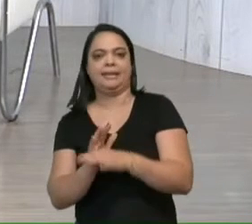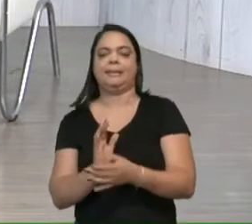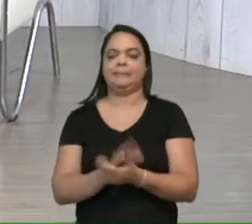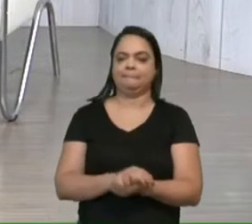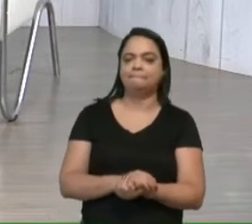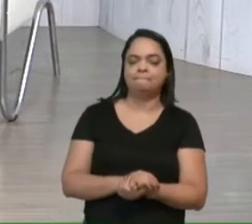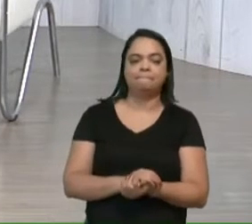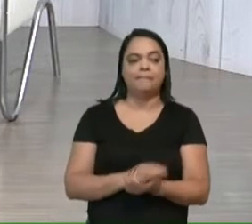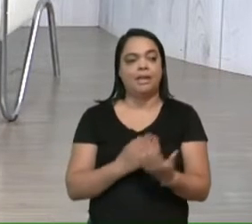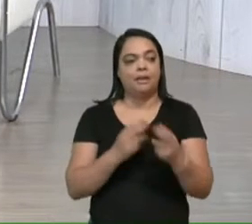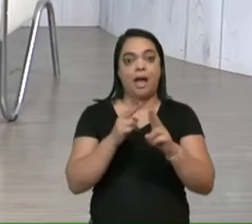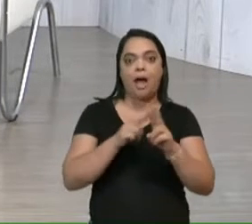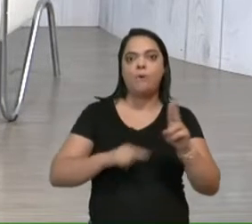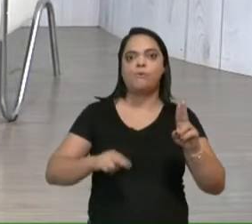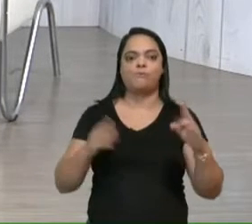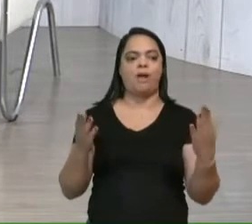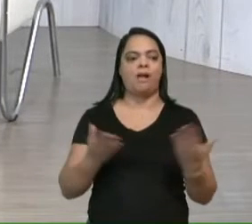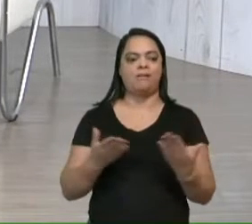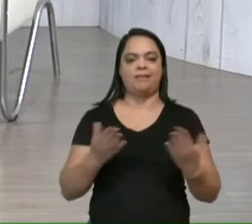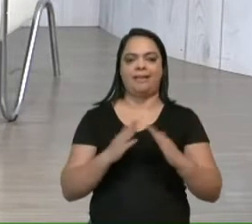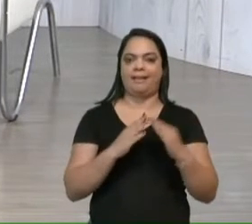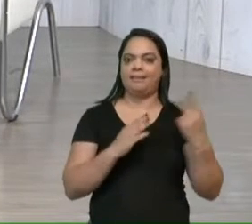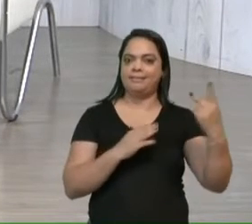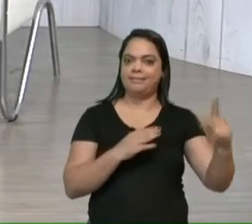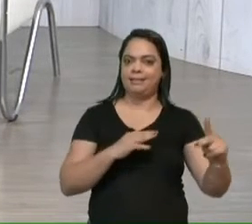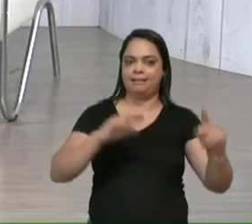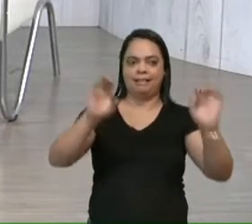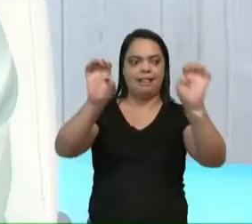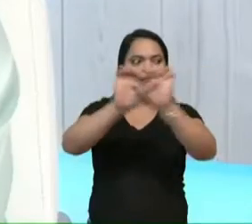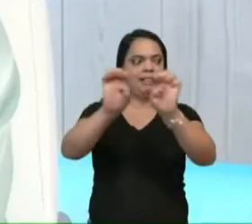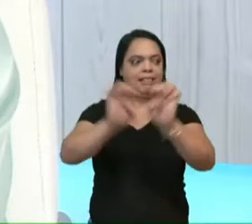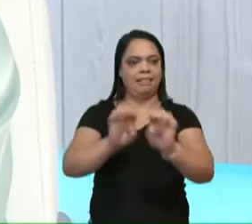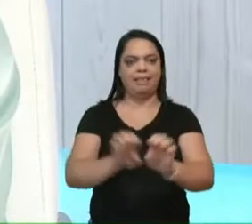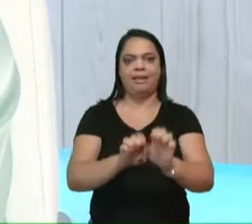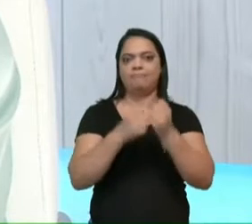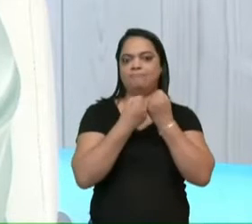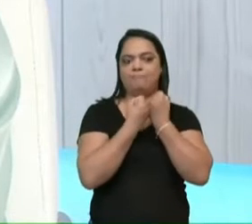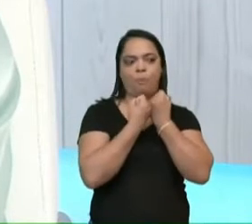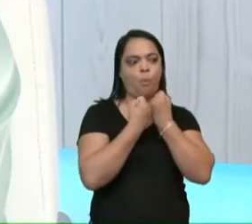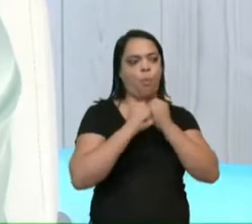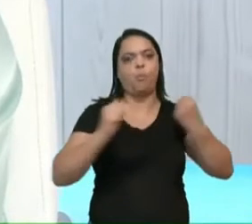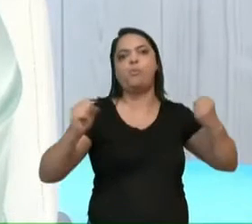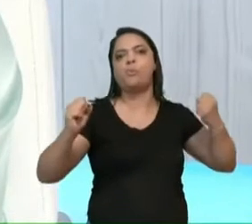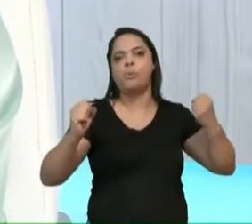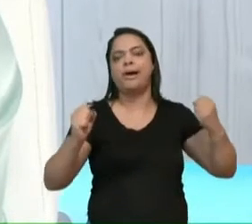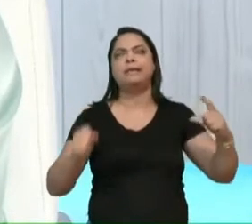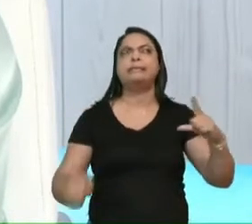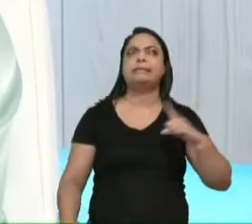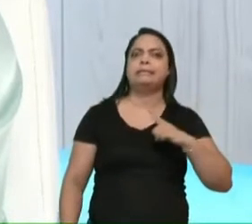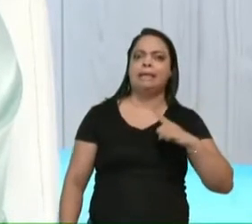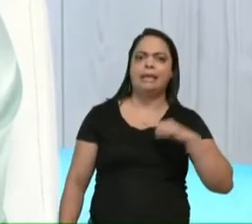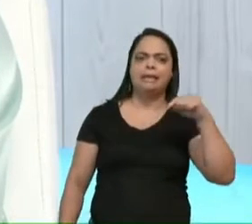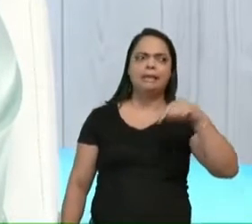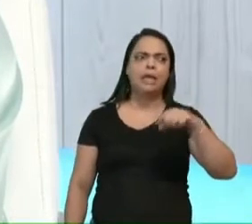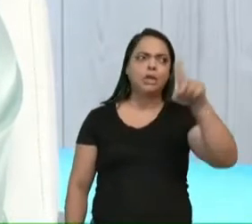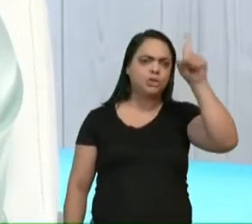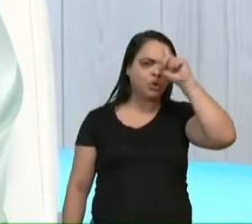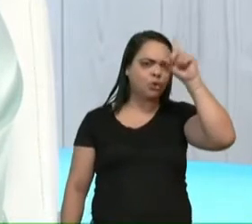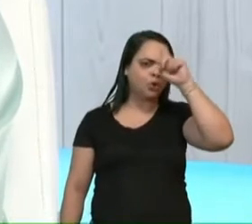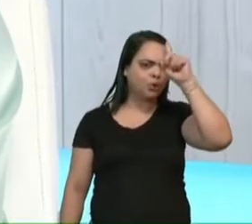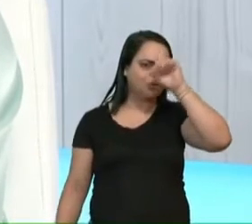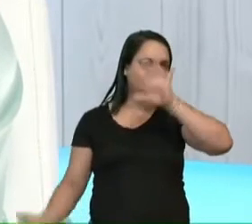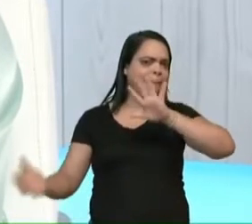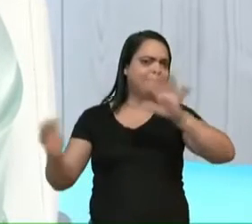a ser a casa dele e é uma estrutura enorme diáriamente nós temos aqui aproximadamente 40.000